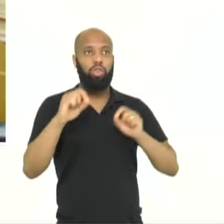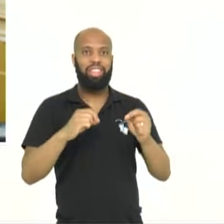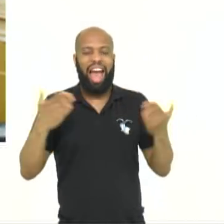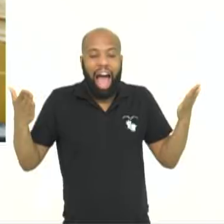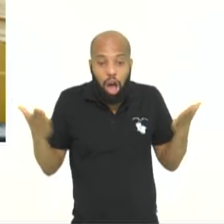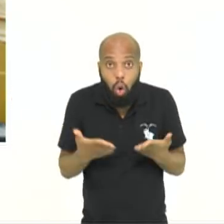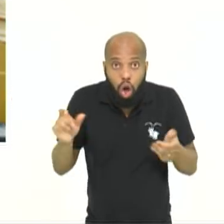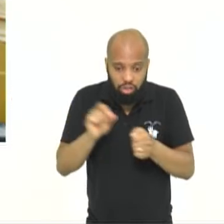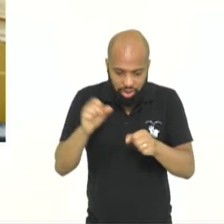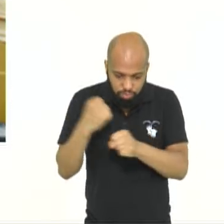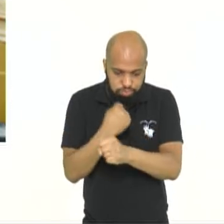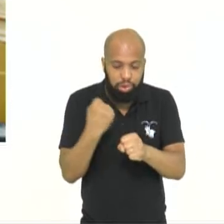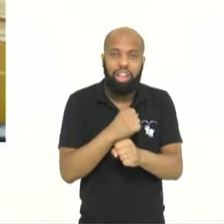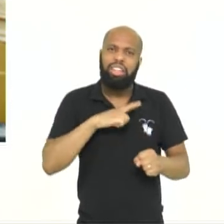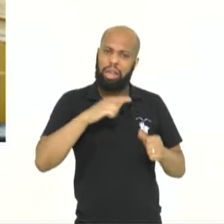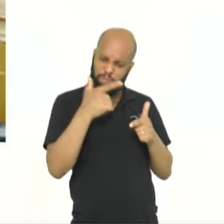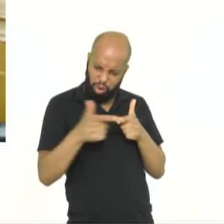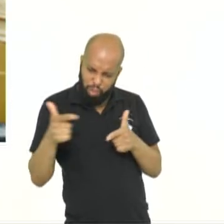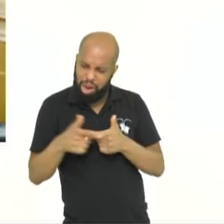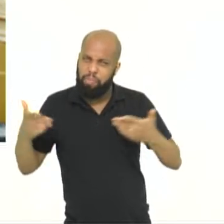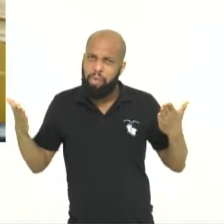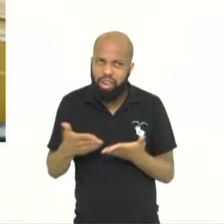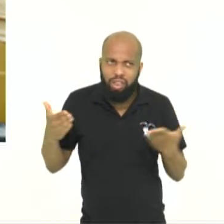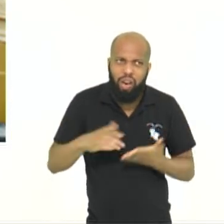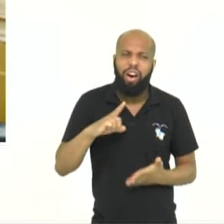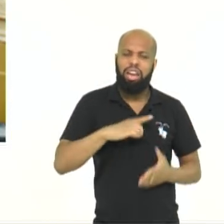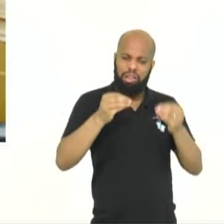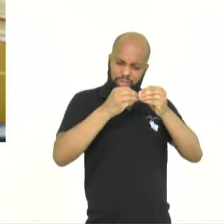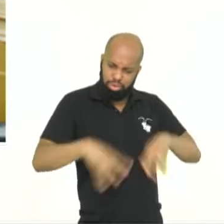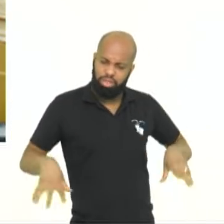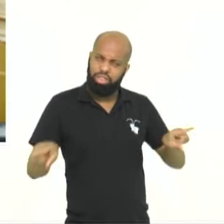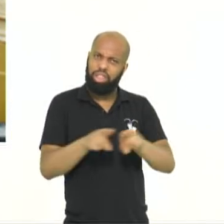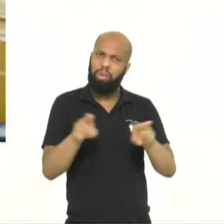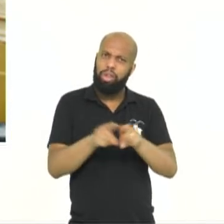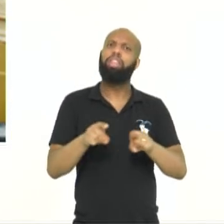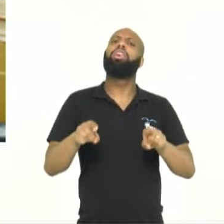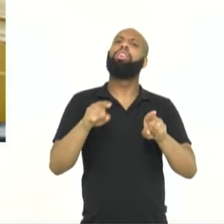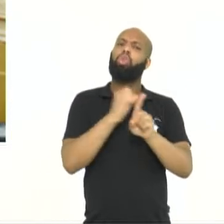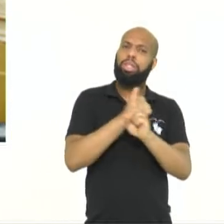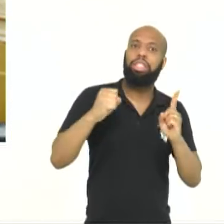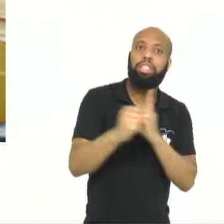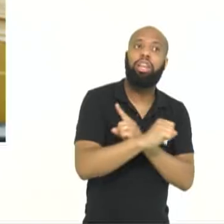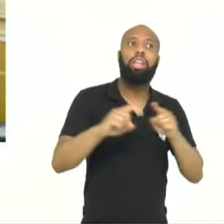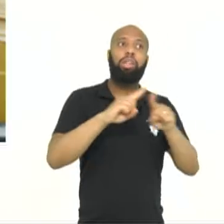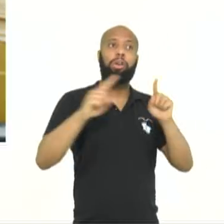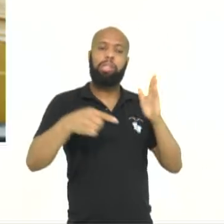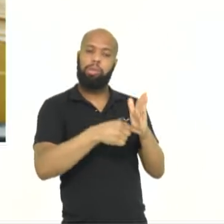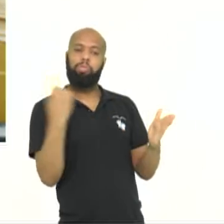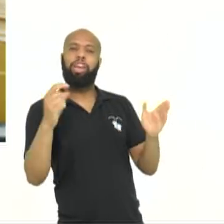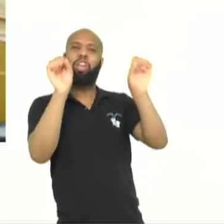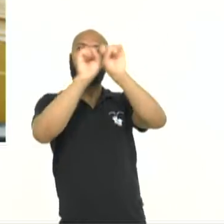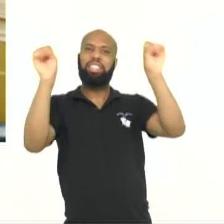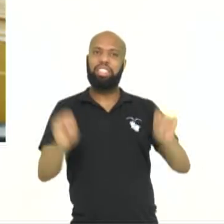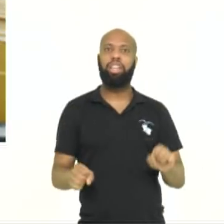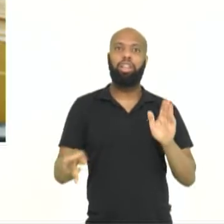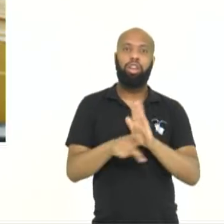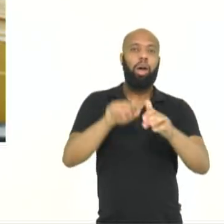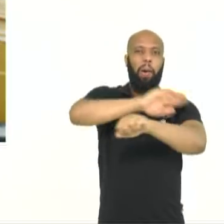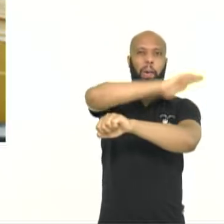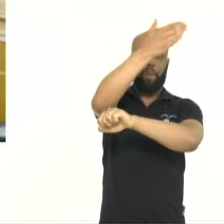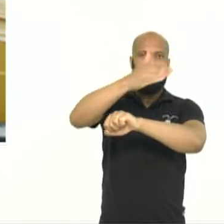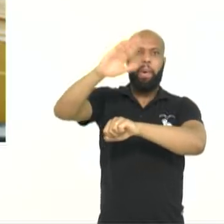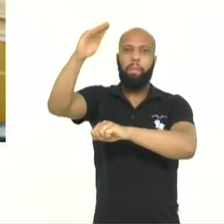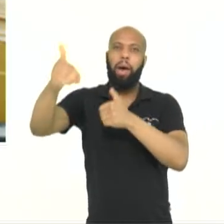apresentam problemas, algumas chegam a ruir, né, causar prejuízos à sociedade, mas o primeiro sistema de abastecimento lá na Serra do Mar,